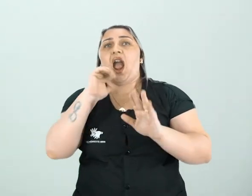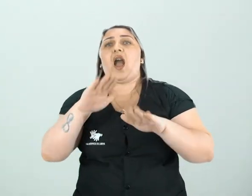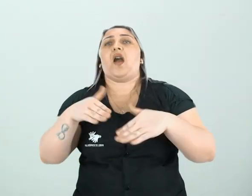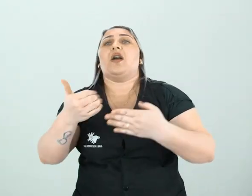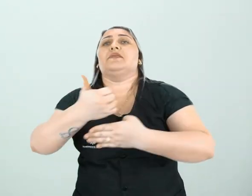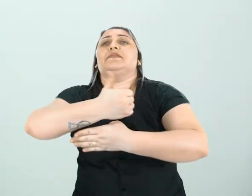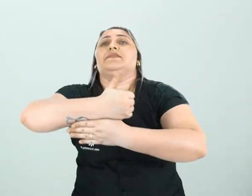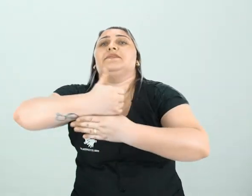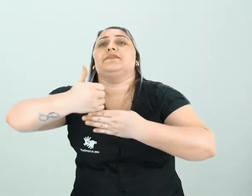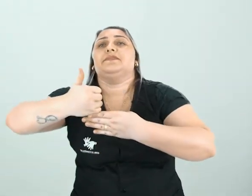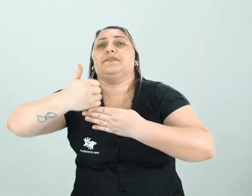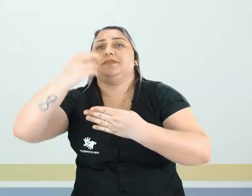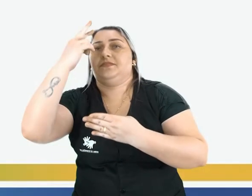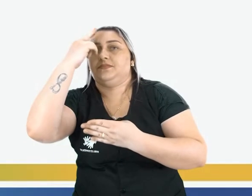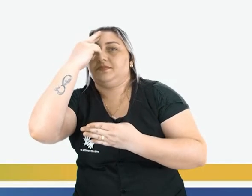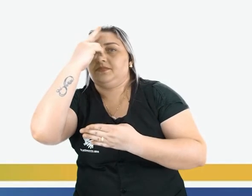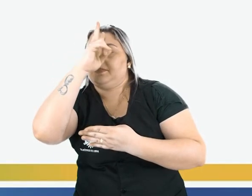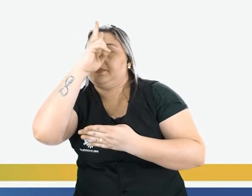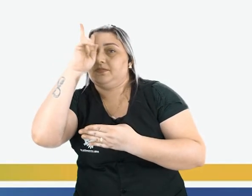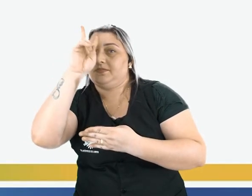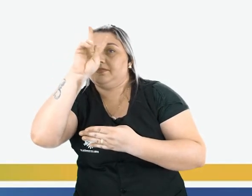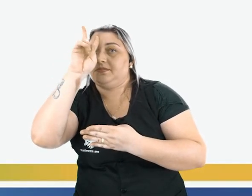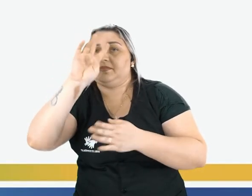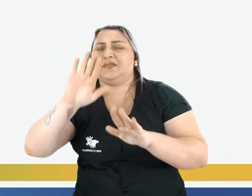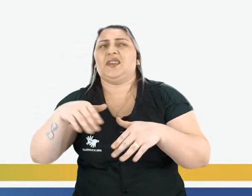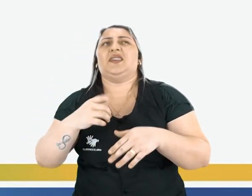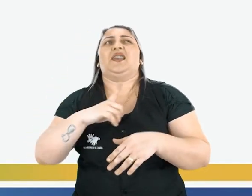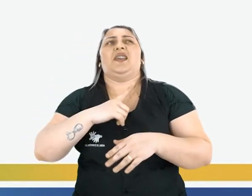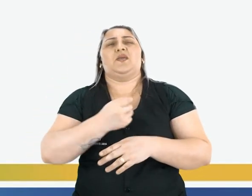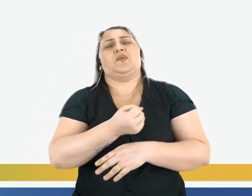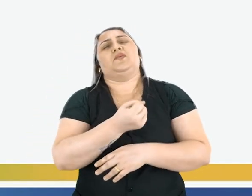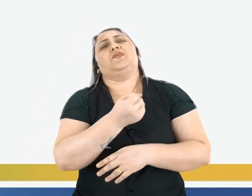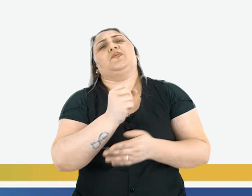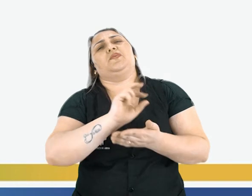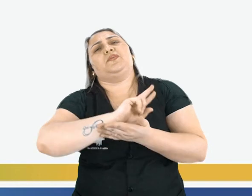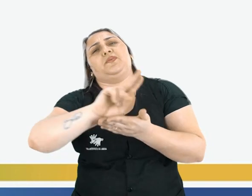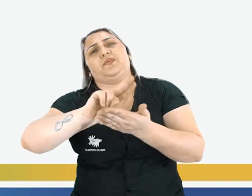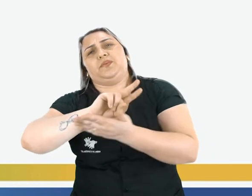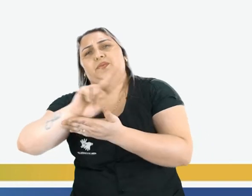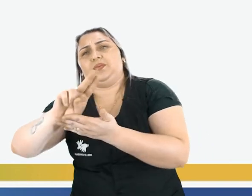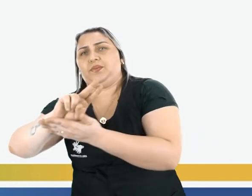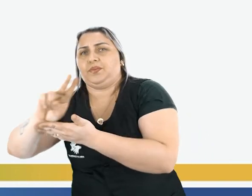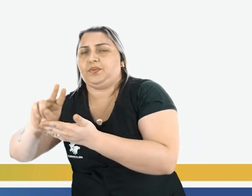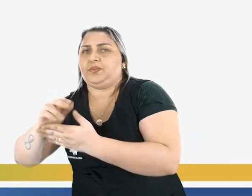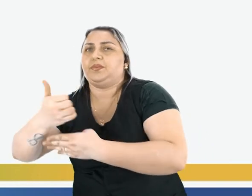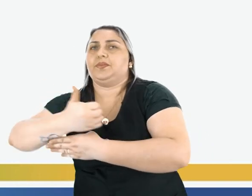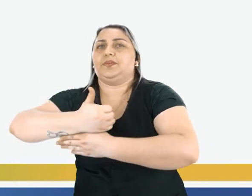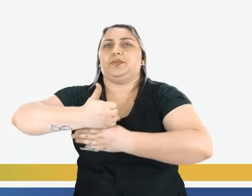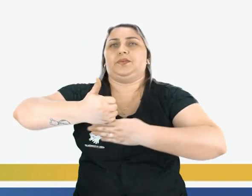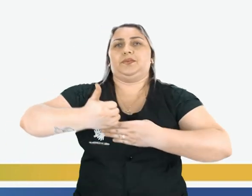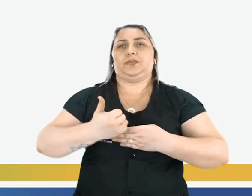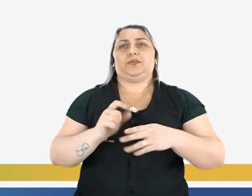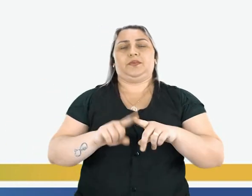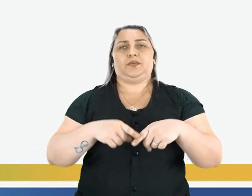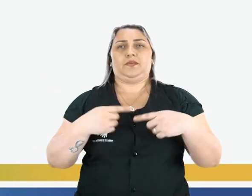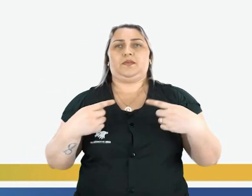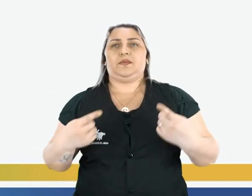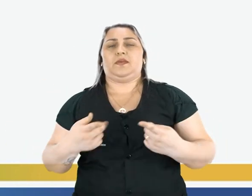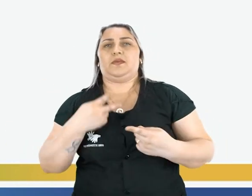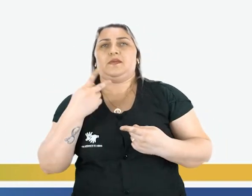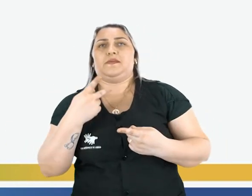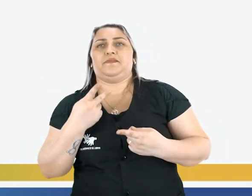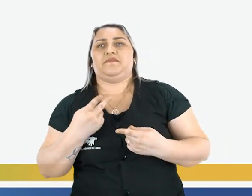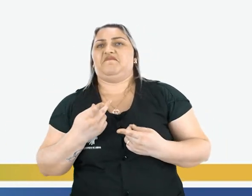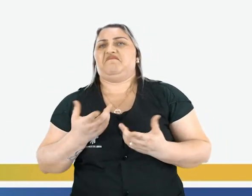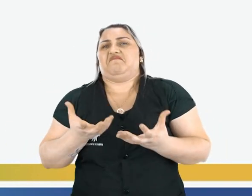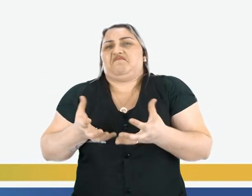a moral da história, né? Tem várias situações, né, vários tipos de falar essa moral. Mas ela disse, ah,